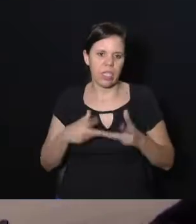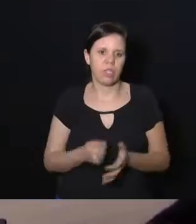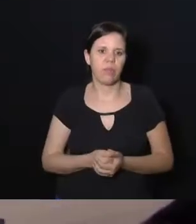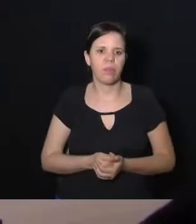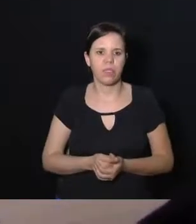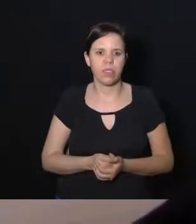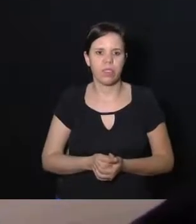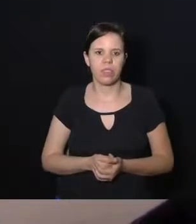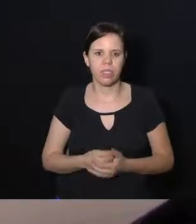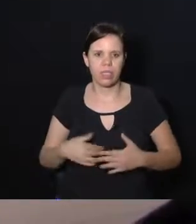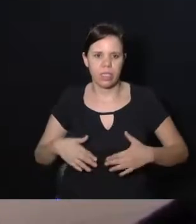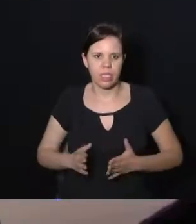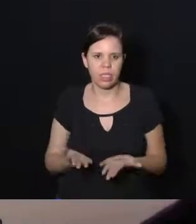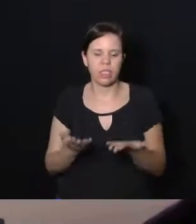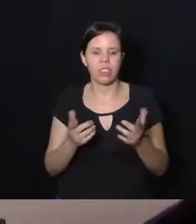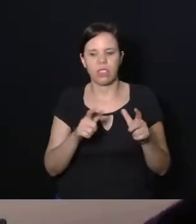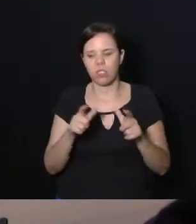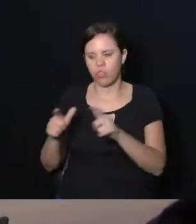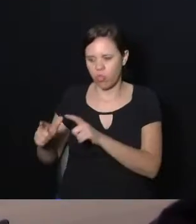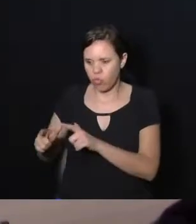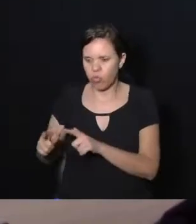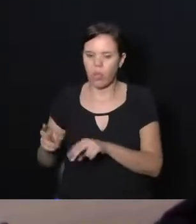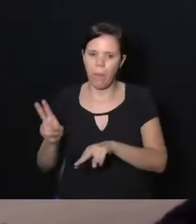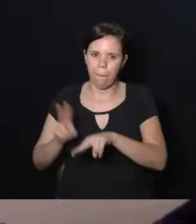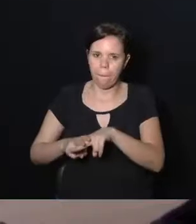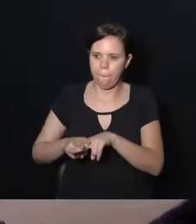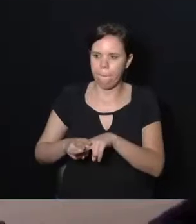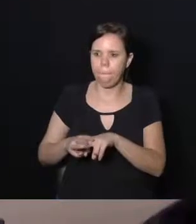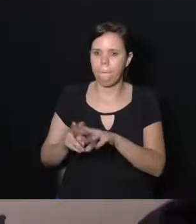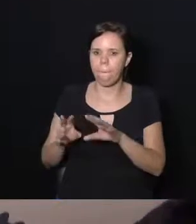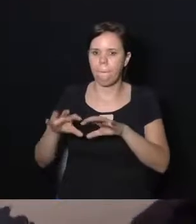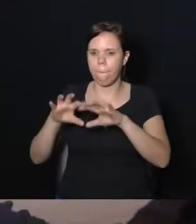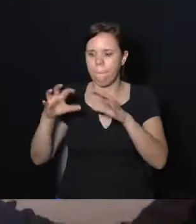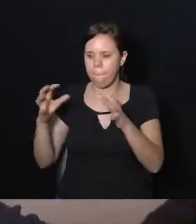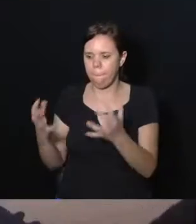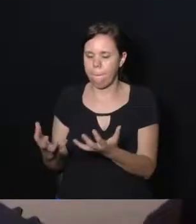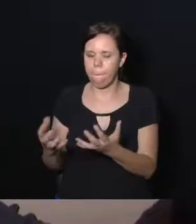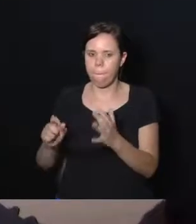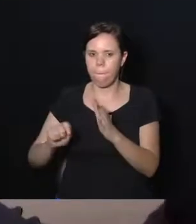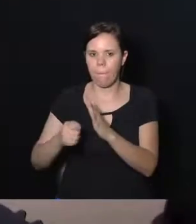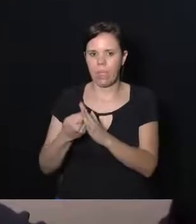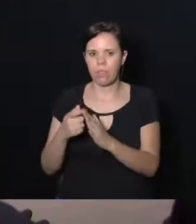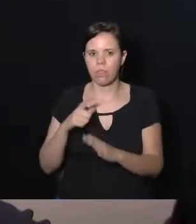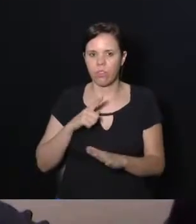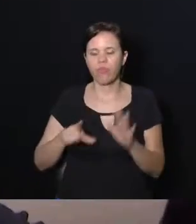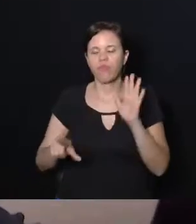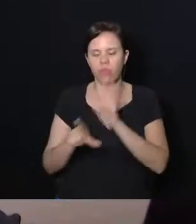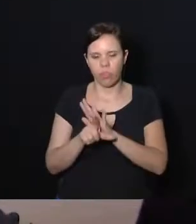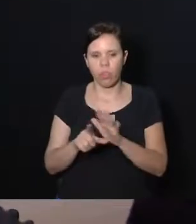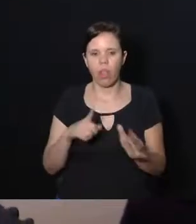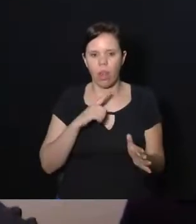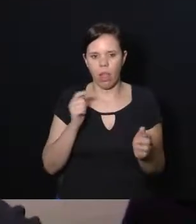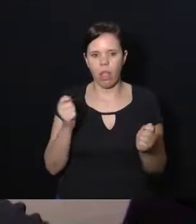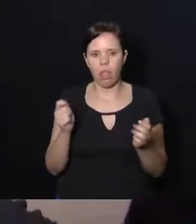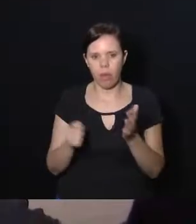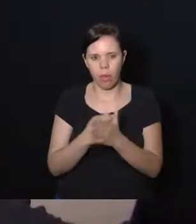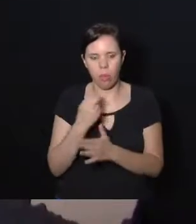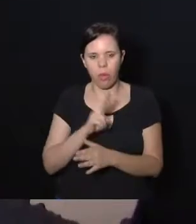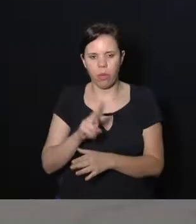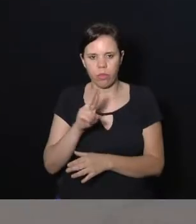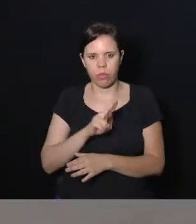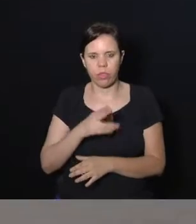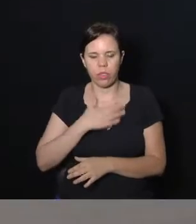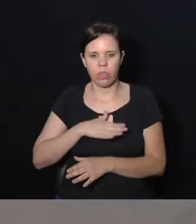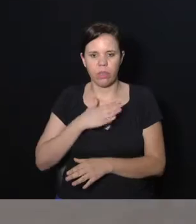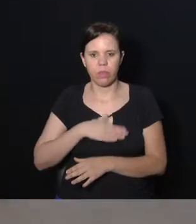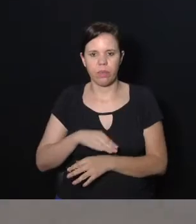animais nascidos em cativeiro mesmo, né? São animais legalizados. Então, eles são super tranquilos.